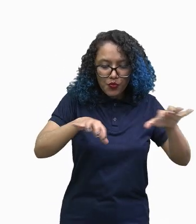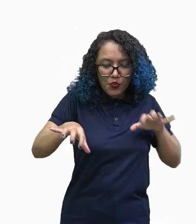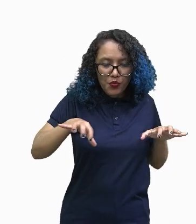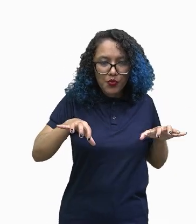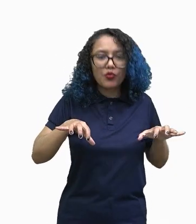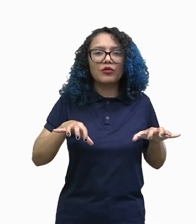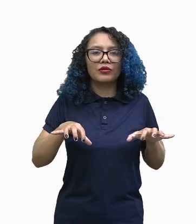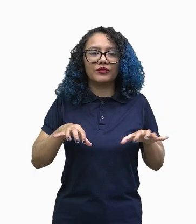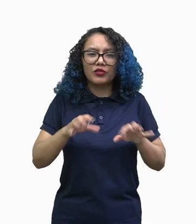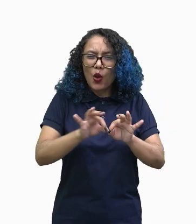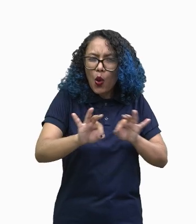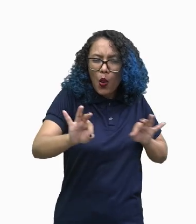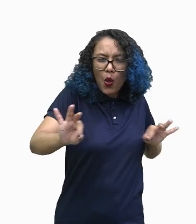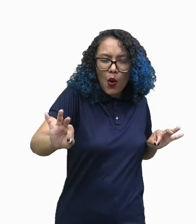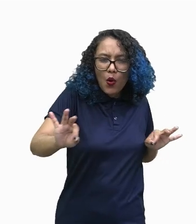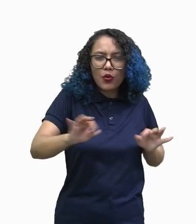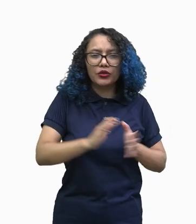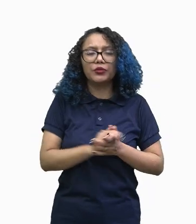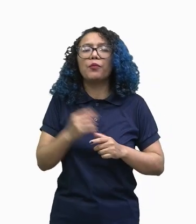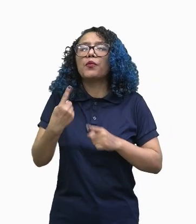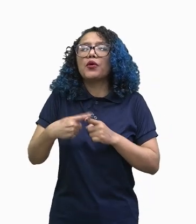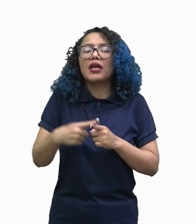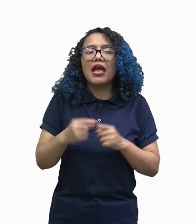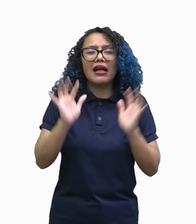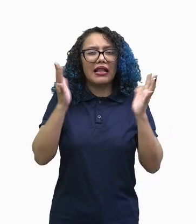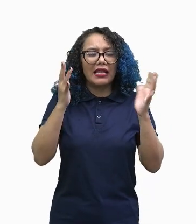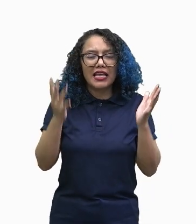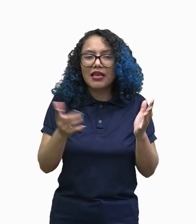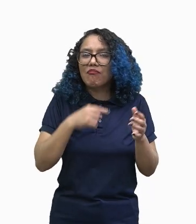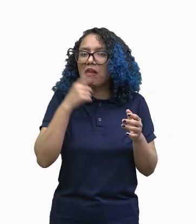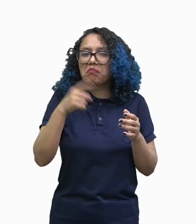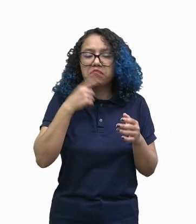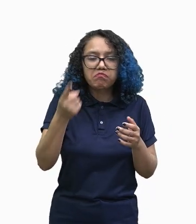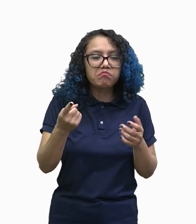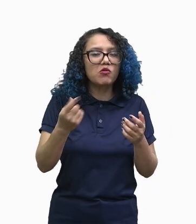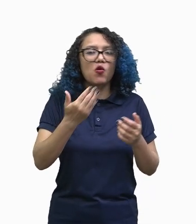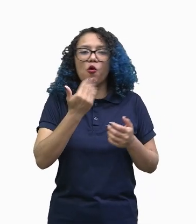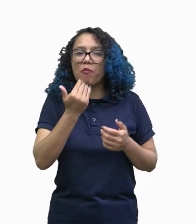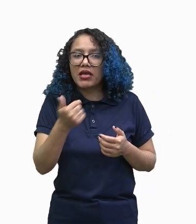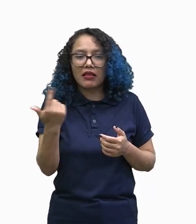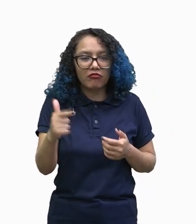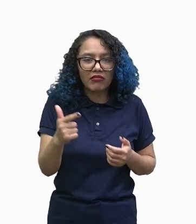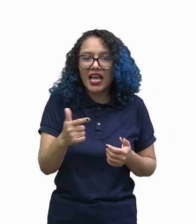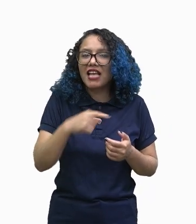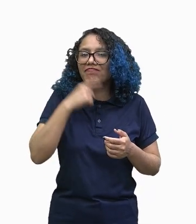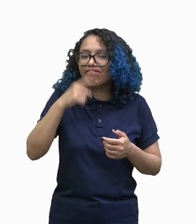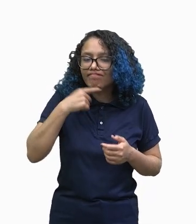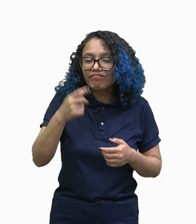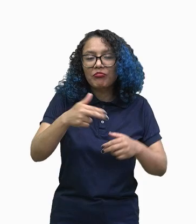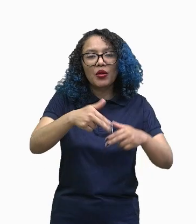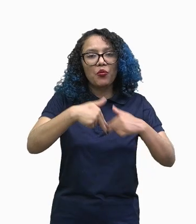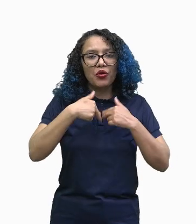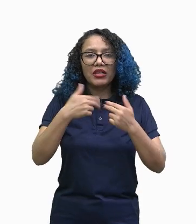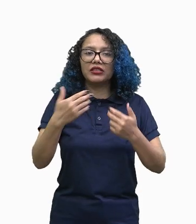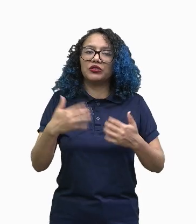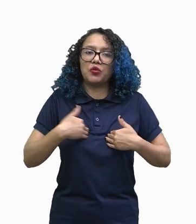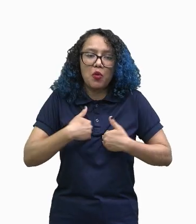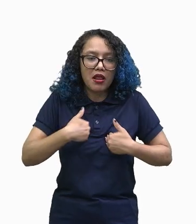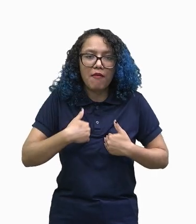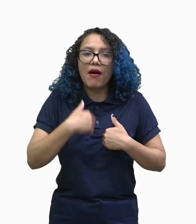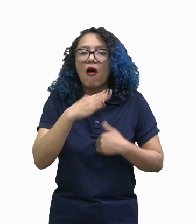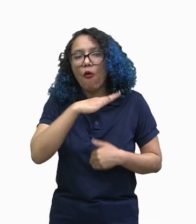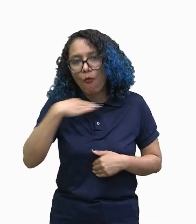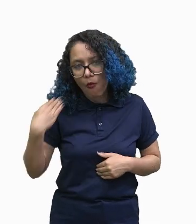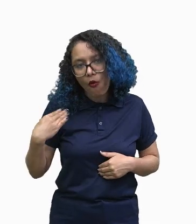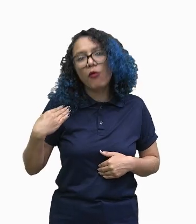o clima ideal, a quantidade de alimentação ideal, eles acabam morrendo naquelas áreas isoladas. Isso mesmo. Mas Vamos aí- para a